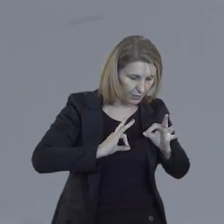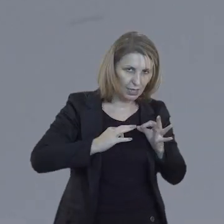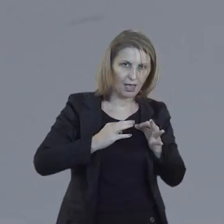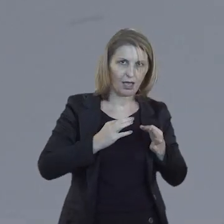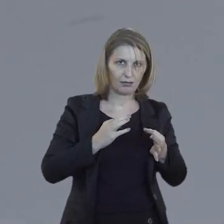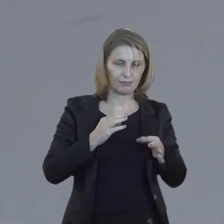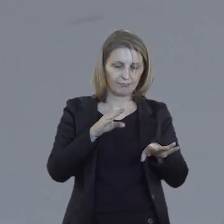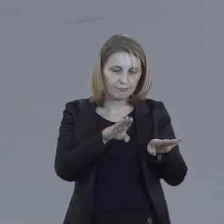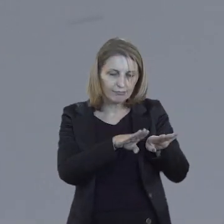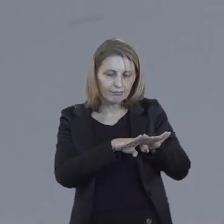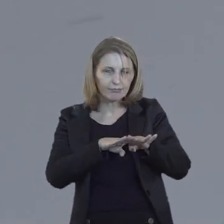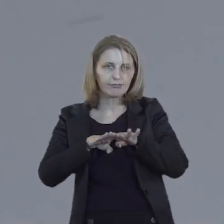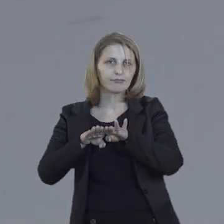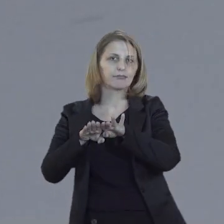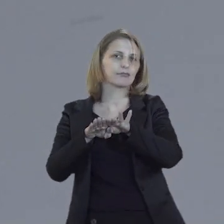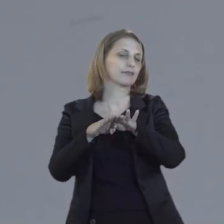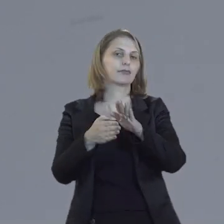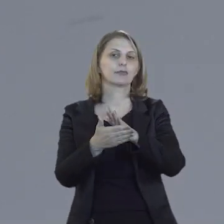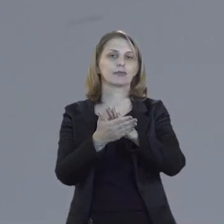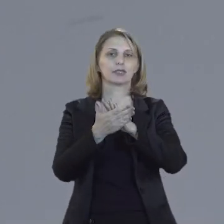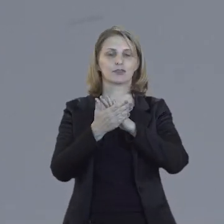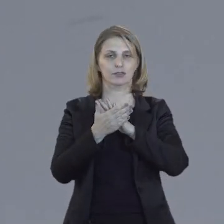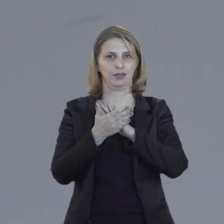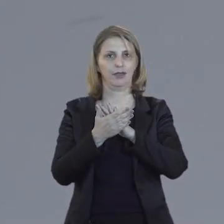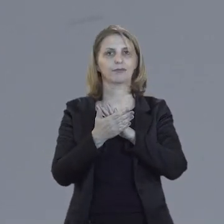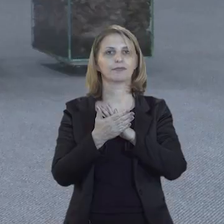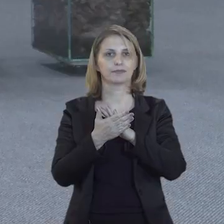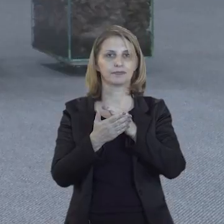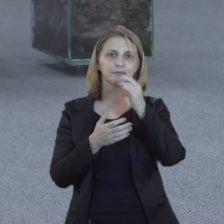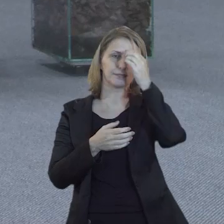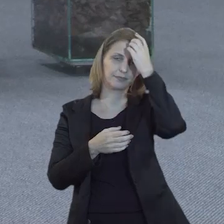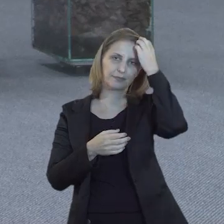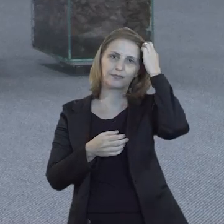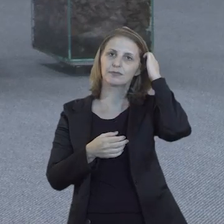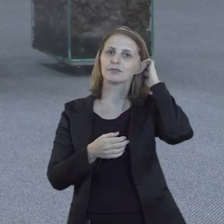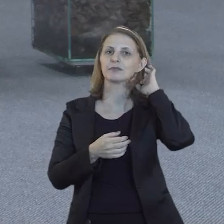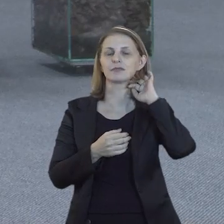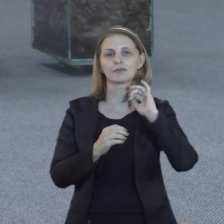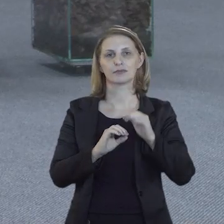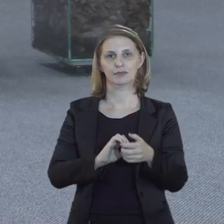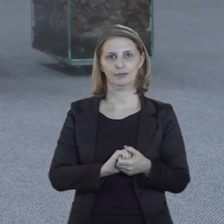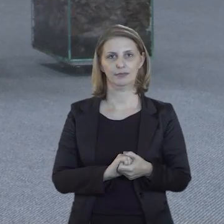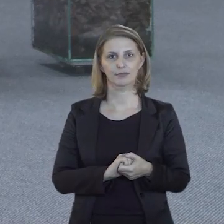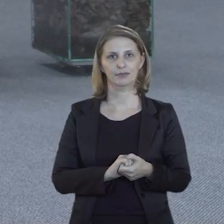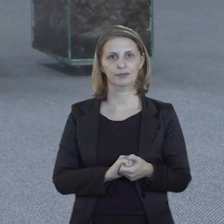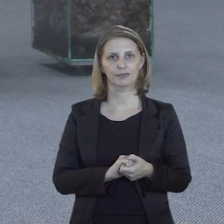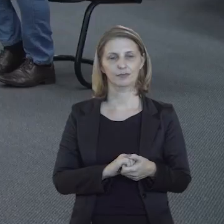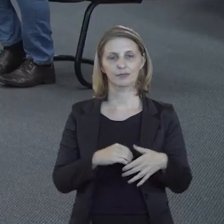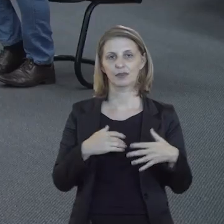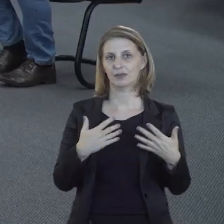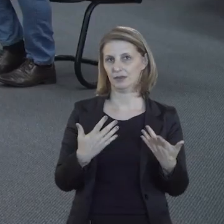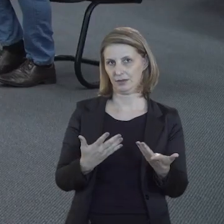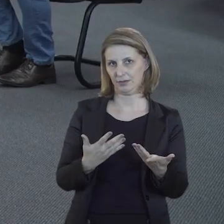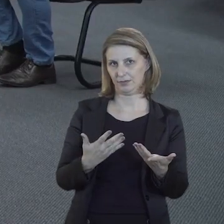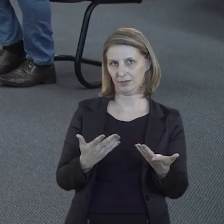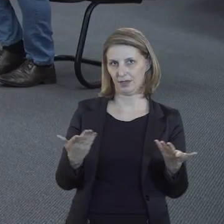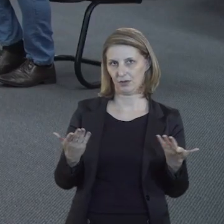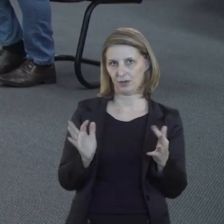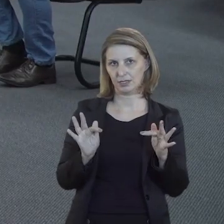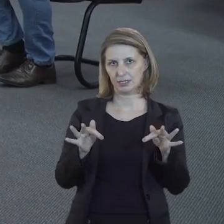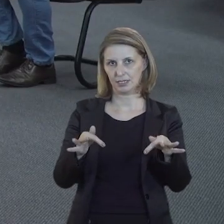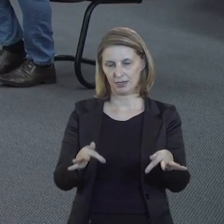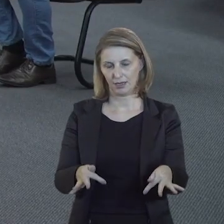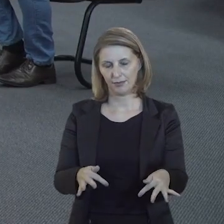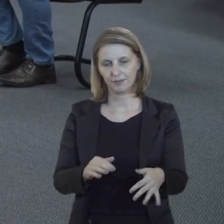vai trabalhar essa desarmonia que está ocorrendo dentro do meu organismo. E